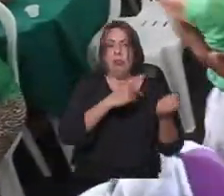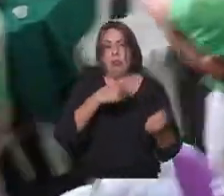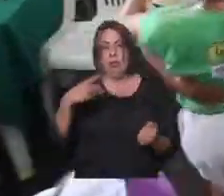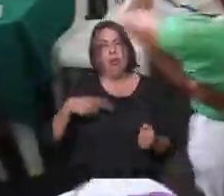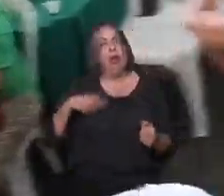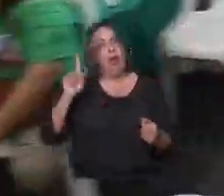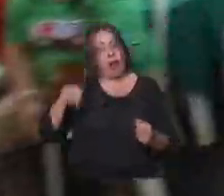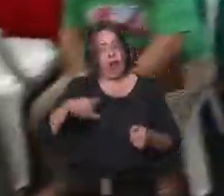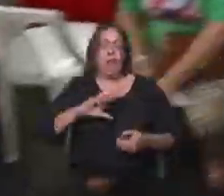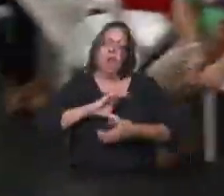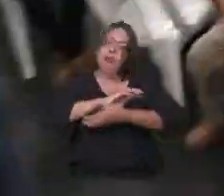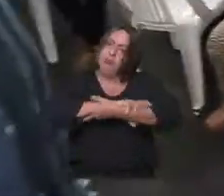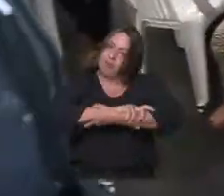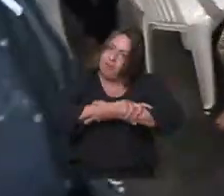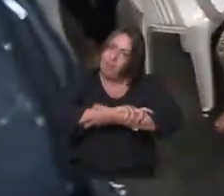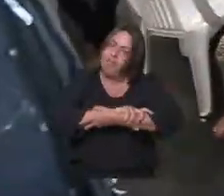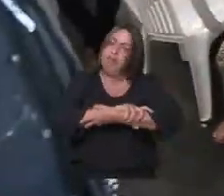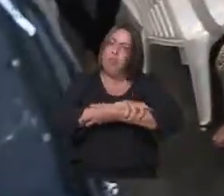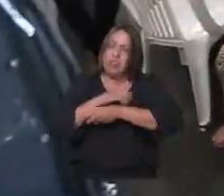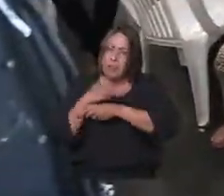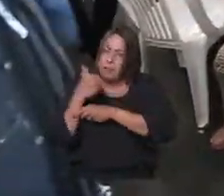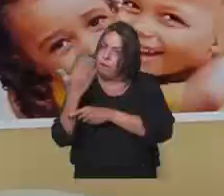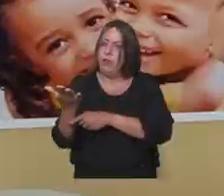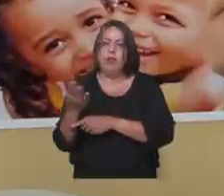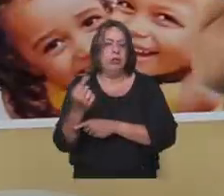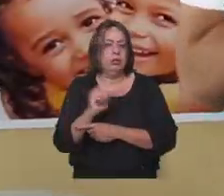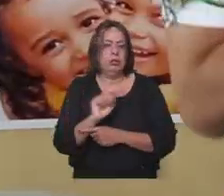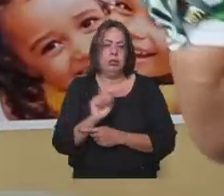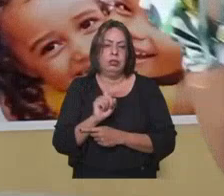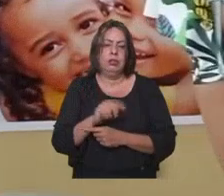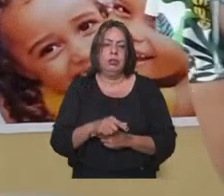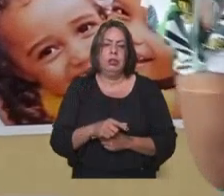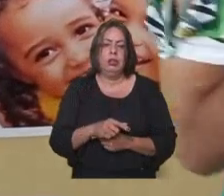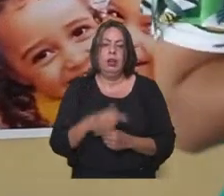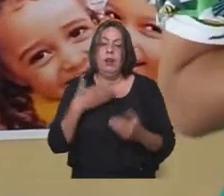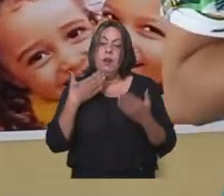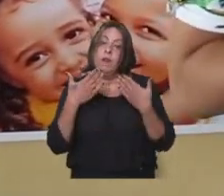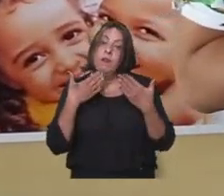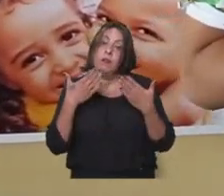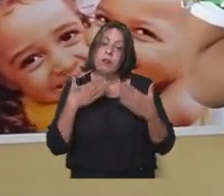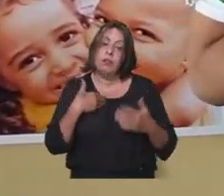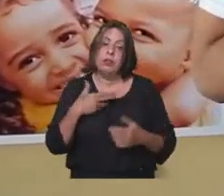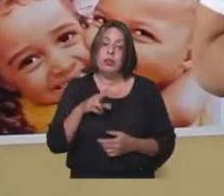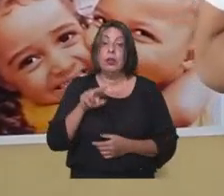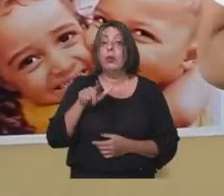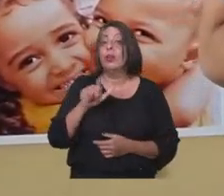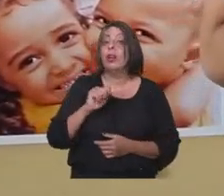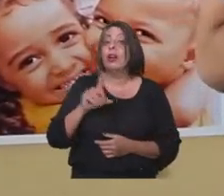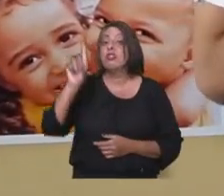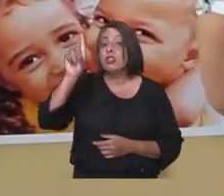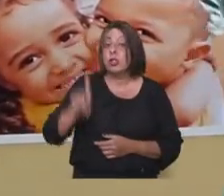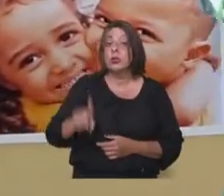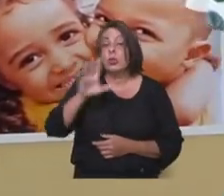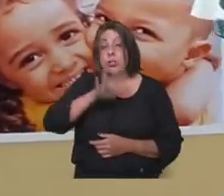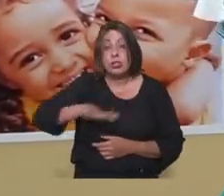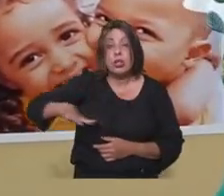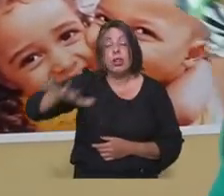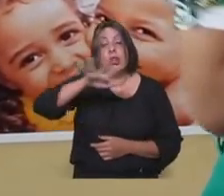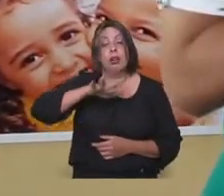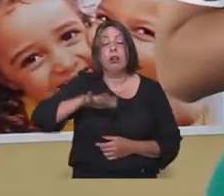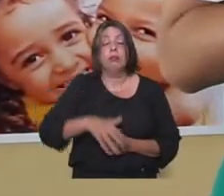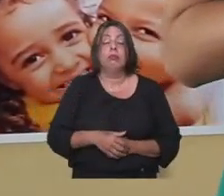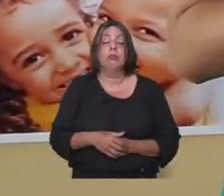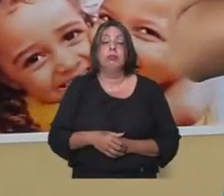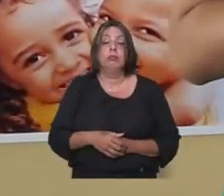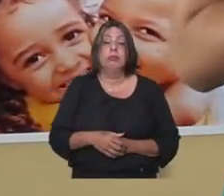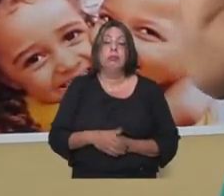grande parceiro e não poderia ficar de fora. Gente, vou começar com Ula, que é diretora-geral do GAC Sergipe,